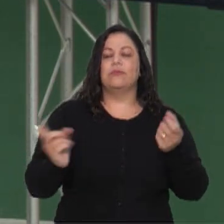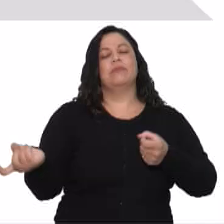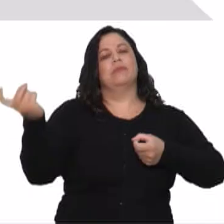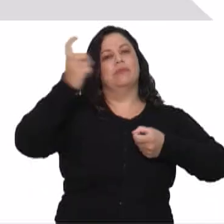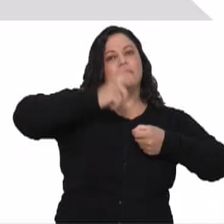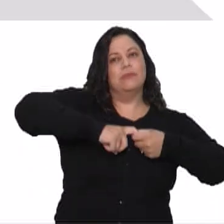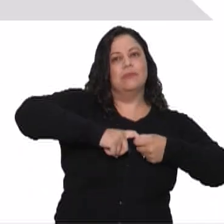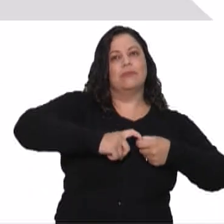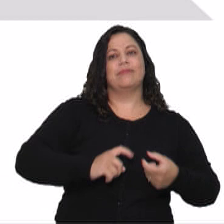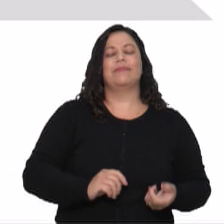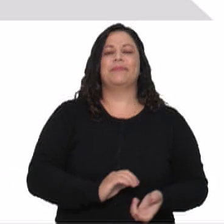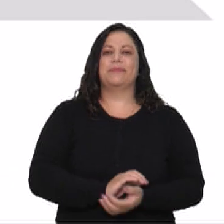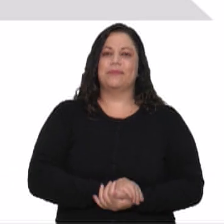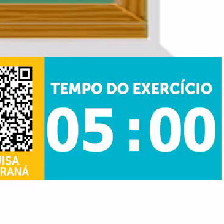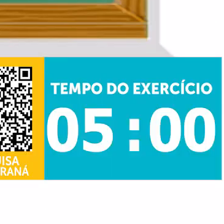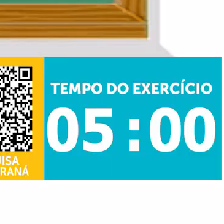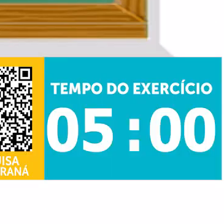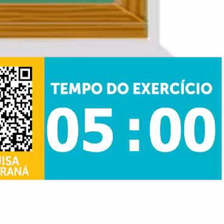voltamos.